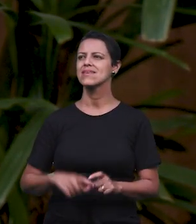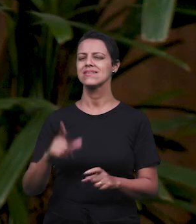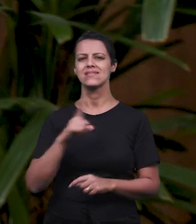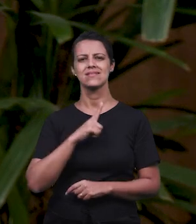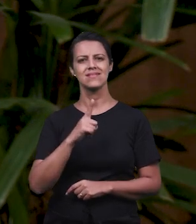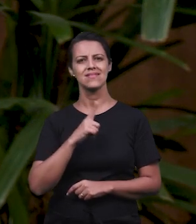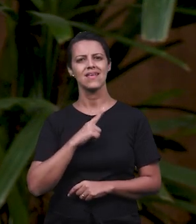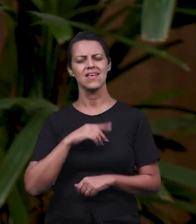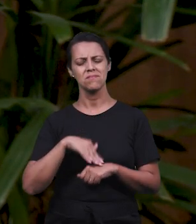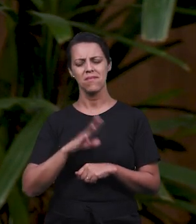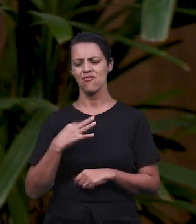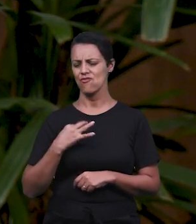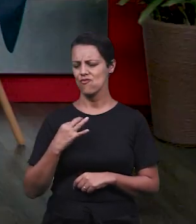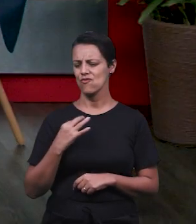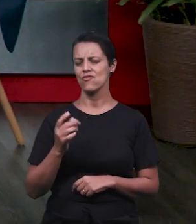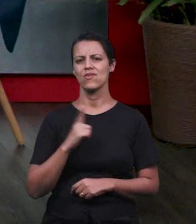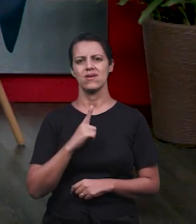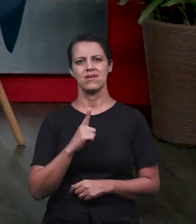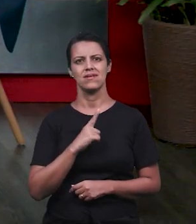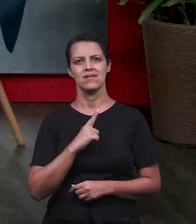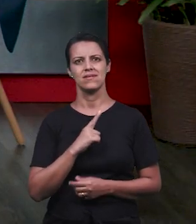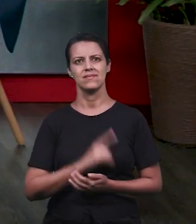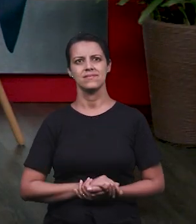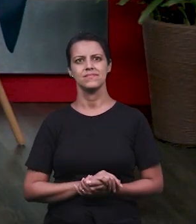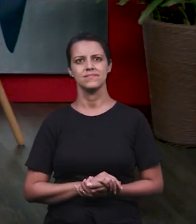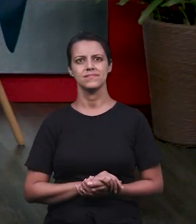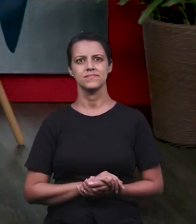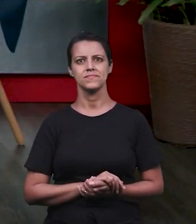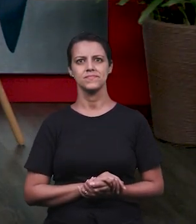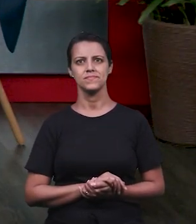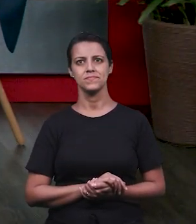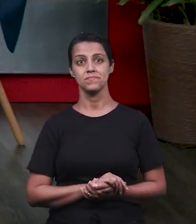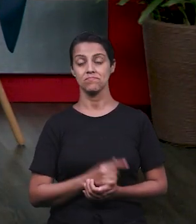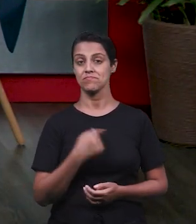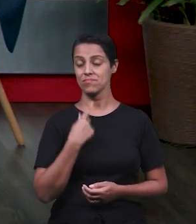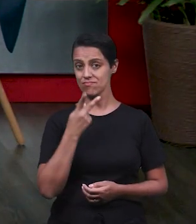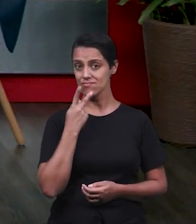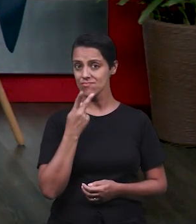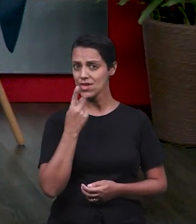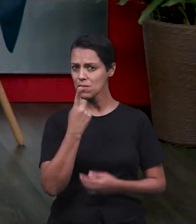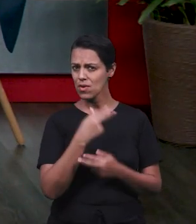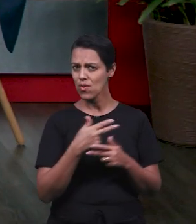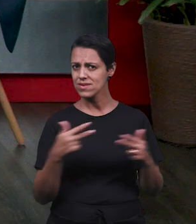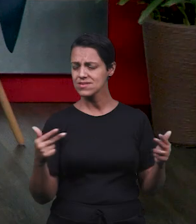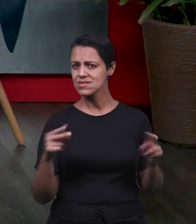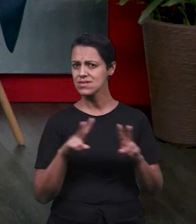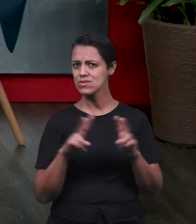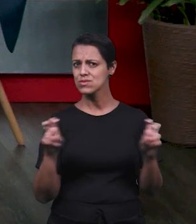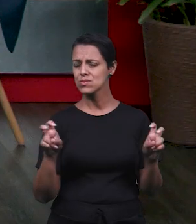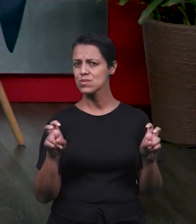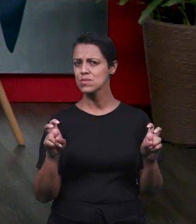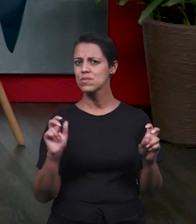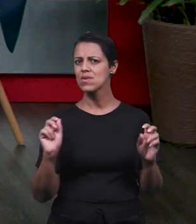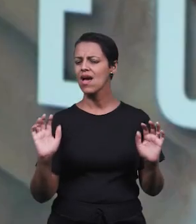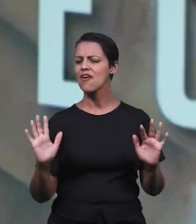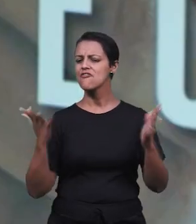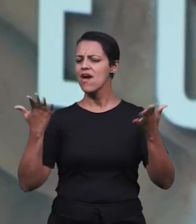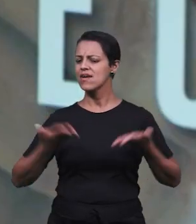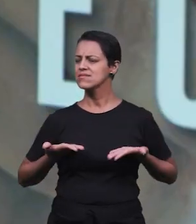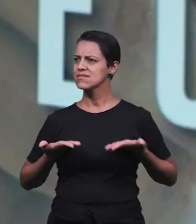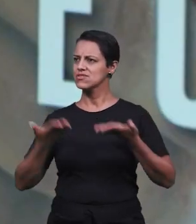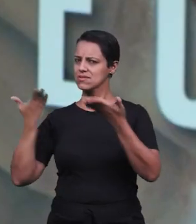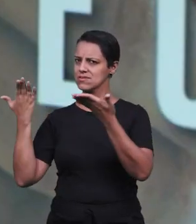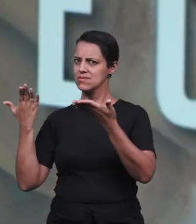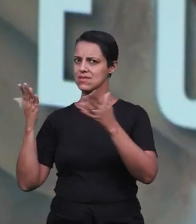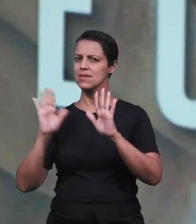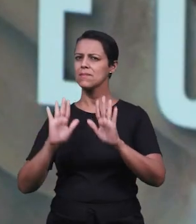mais voluntários. Pastora Daíso, ainda vou falar uma coisinha sobre a festa da dedicação, mas antes eu